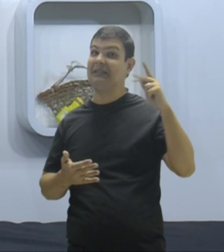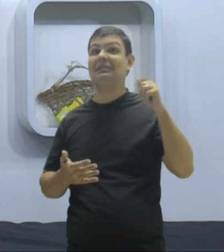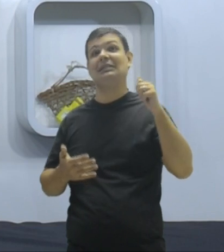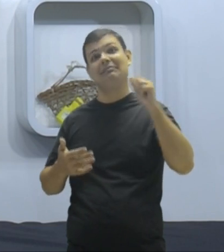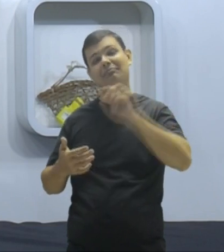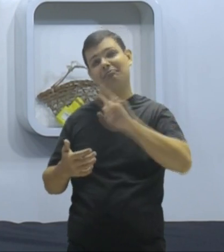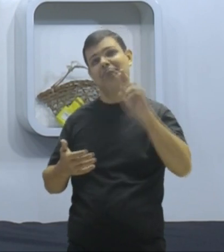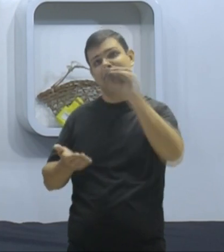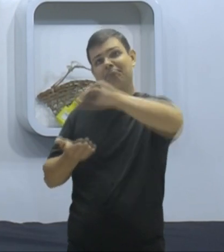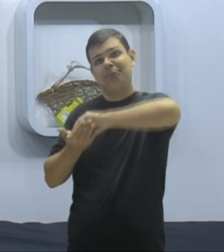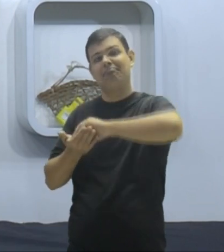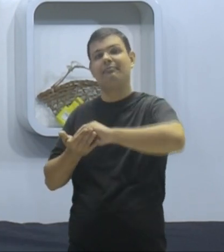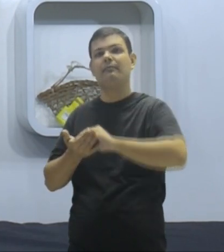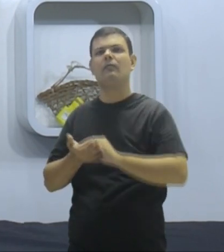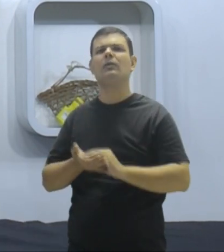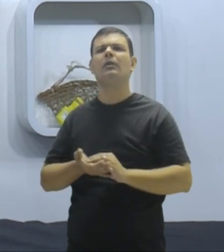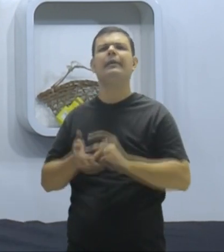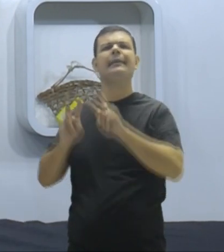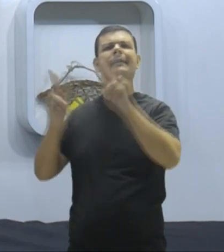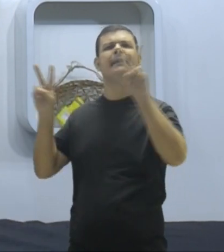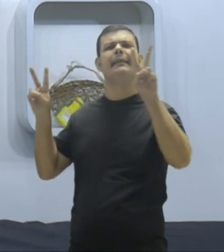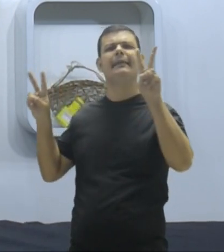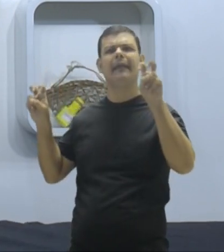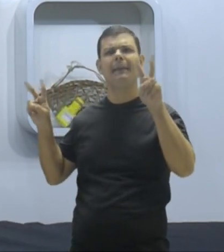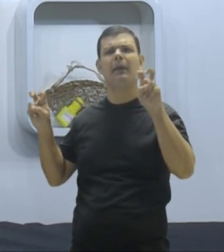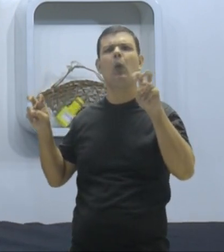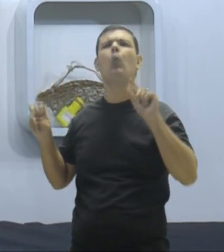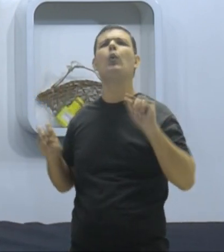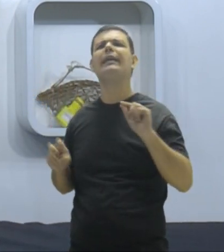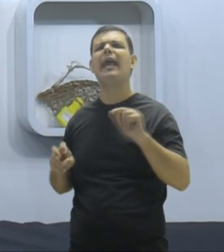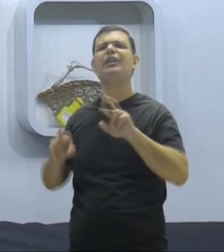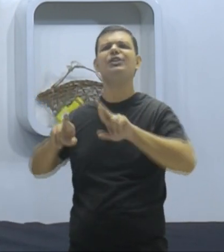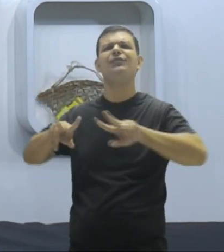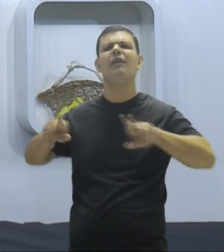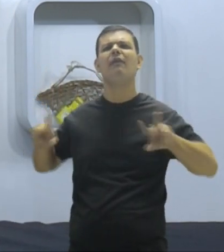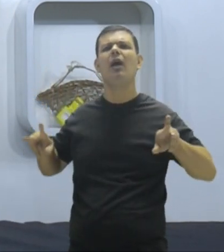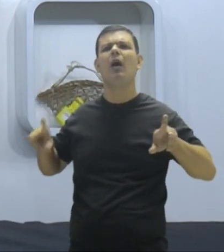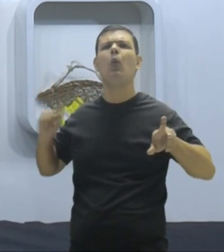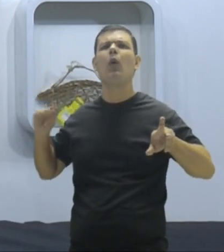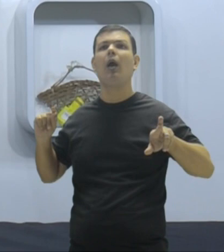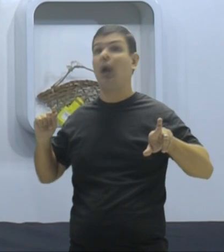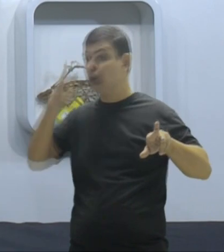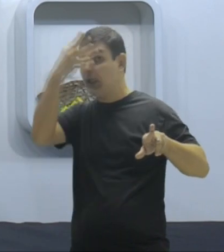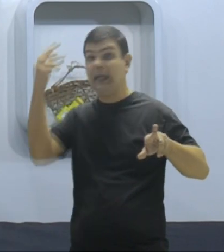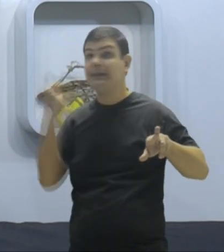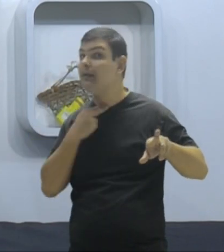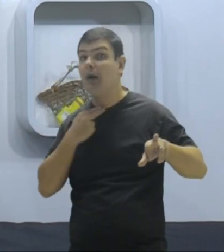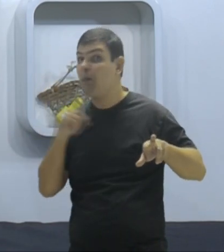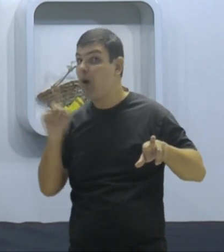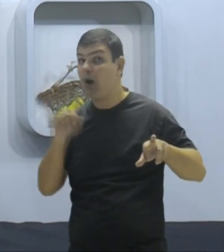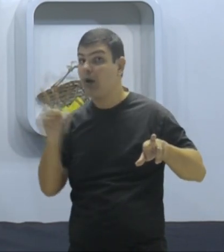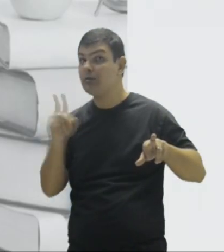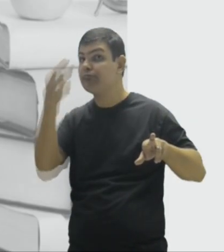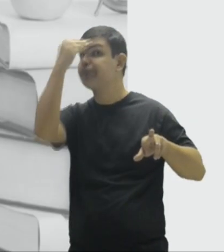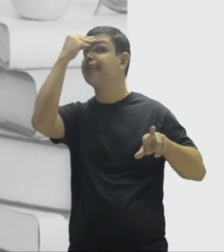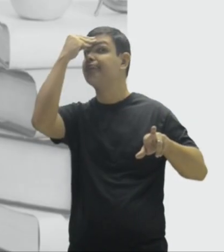lá. O que é diversidade? Anota esse conceito aí. Diversidade, não pode esquecer. Presta atenção.